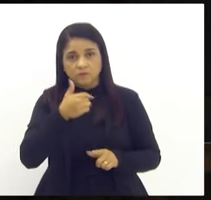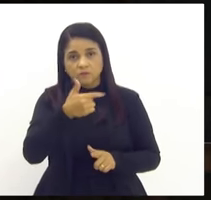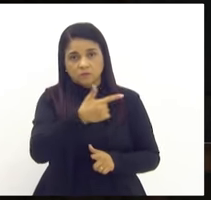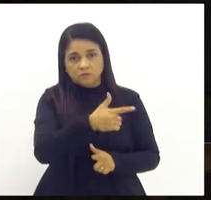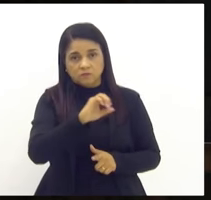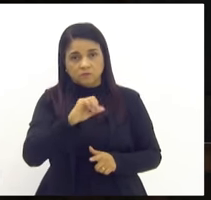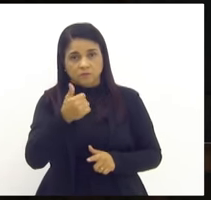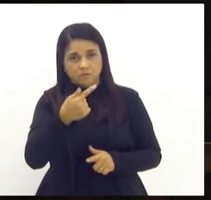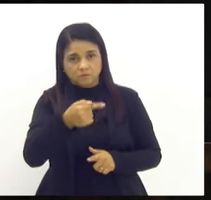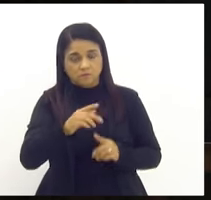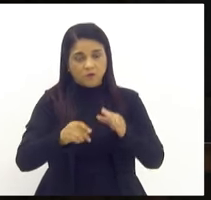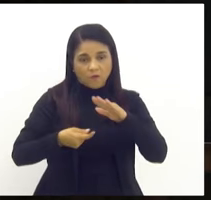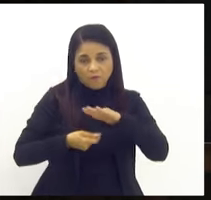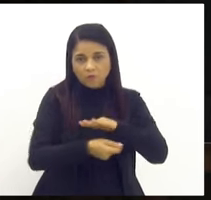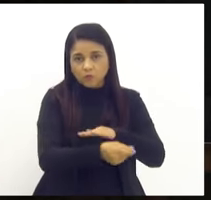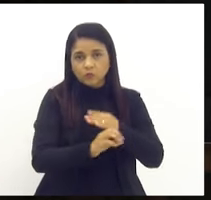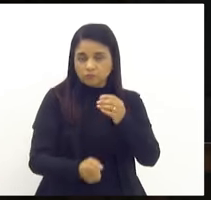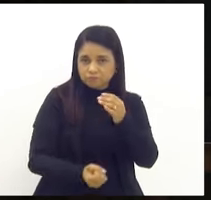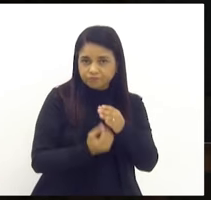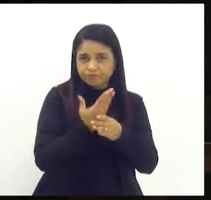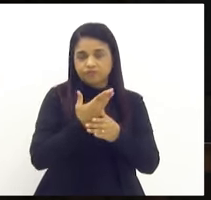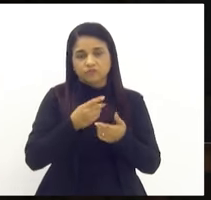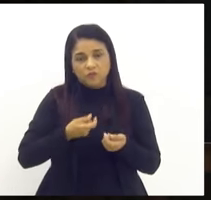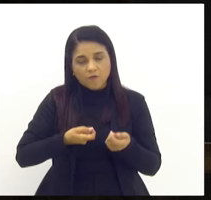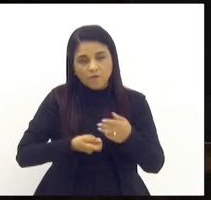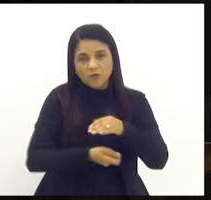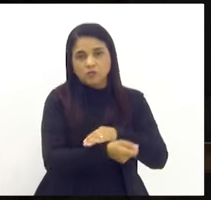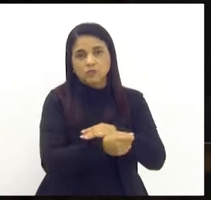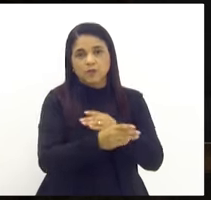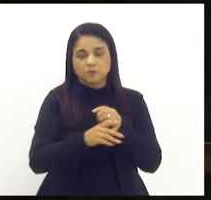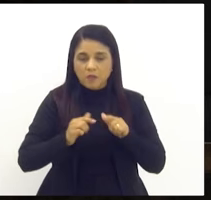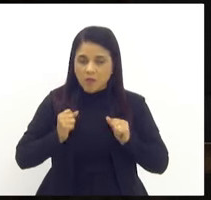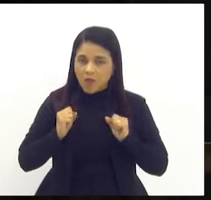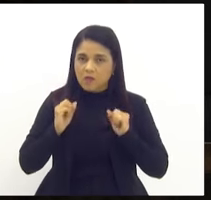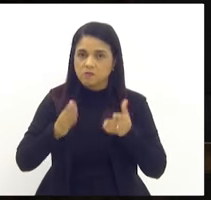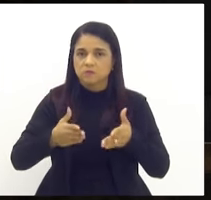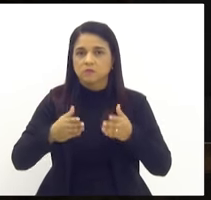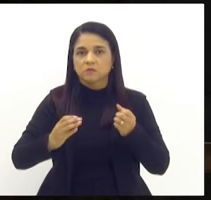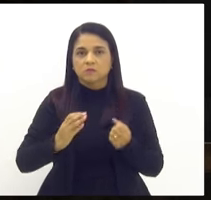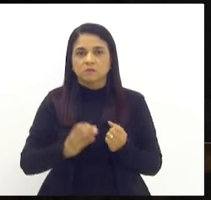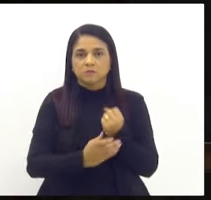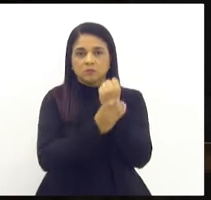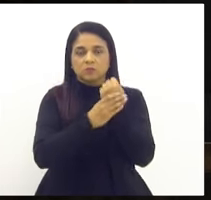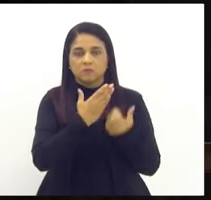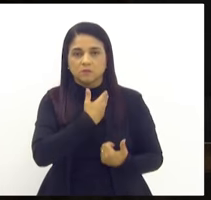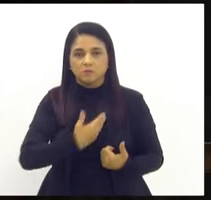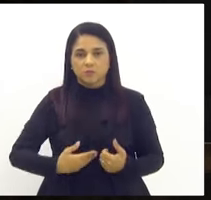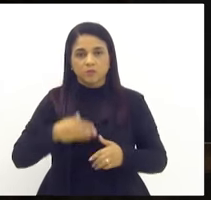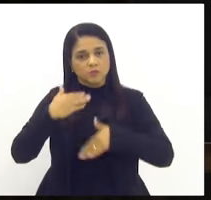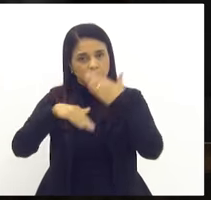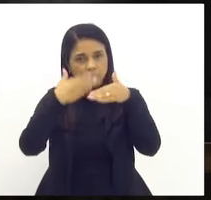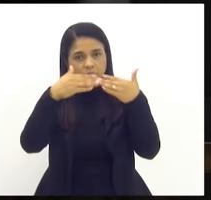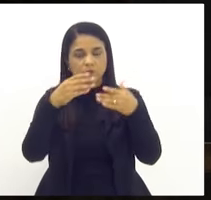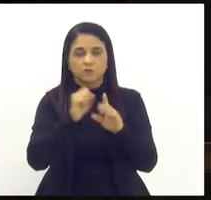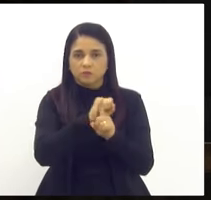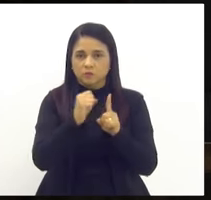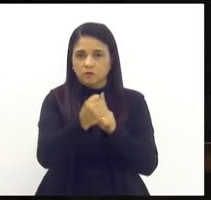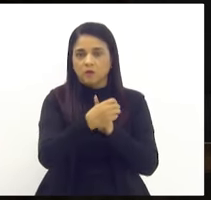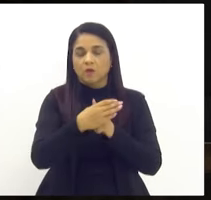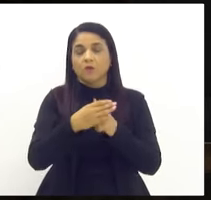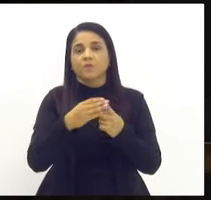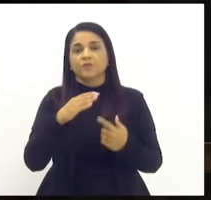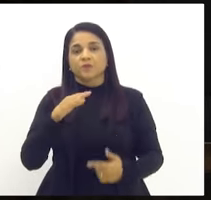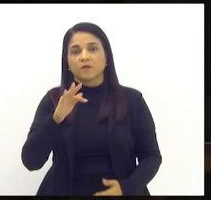Estadual de investimentos e ações de segurança pública e Desenvolvimento Social fiz nos